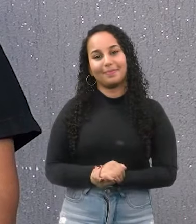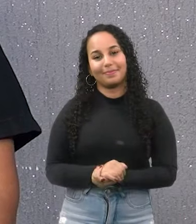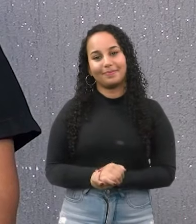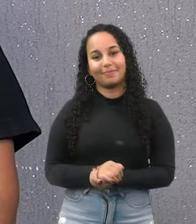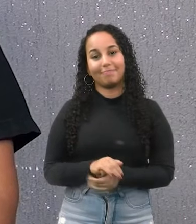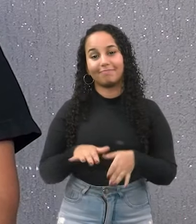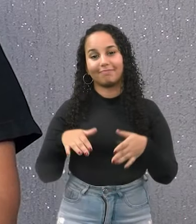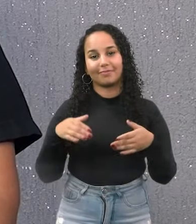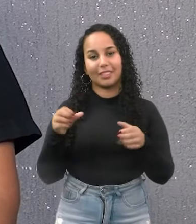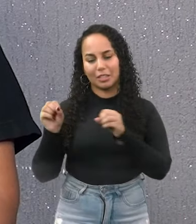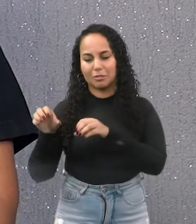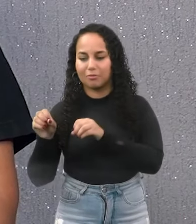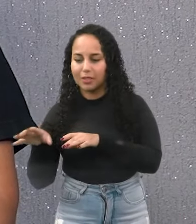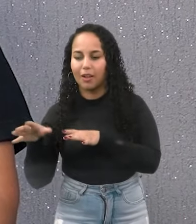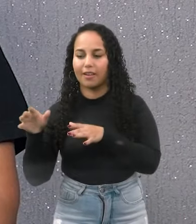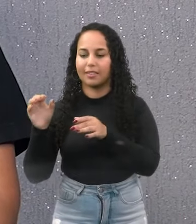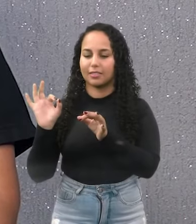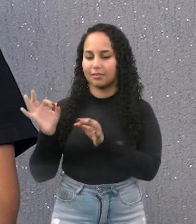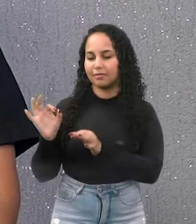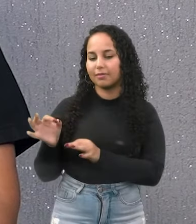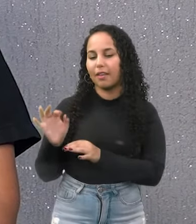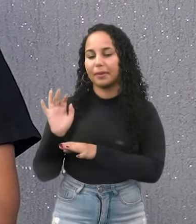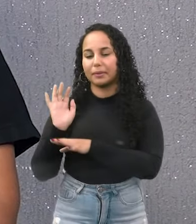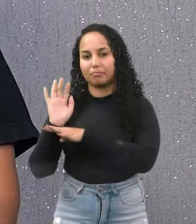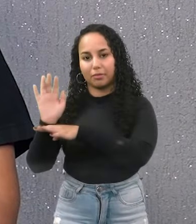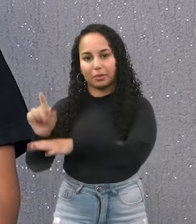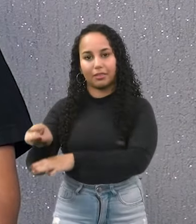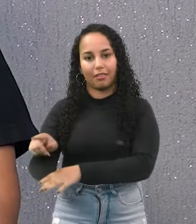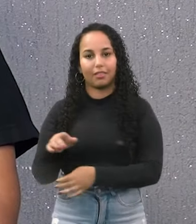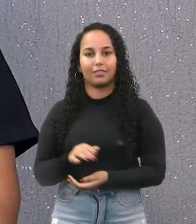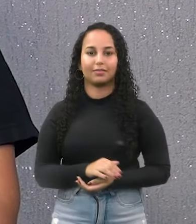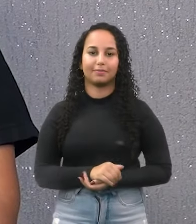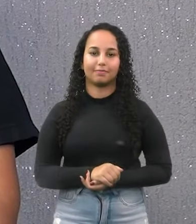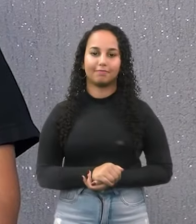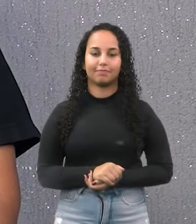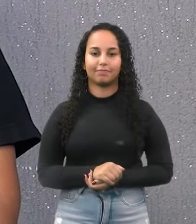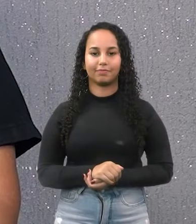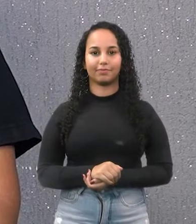poder ajudá-lo ali com os estudos, para poder